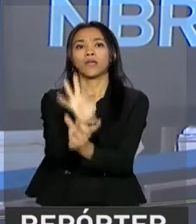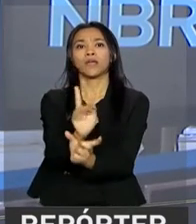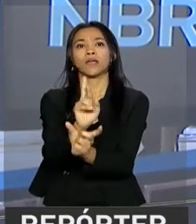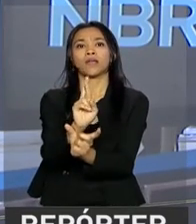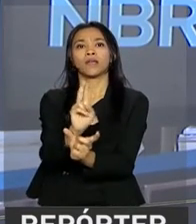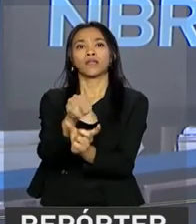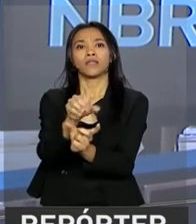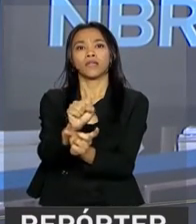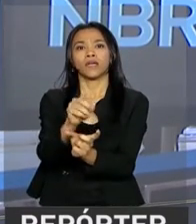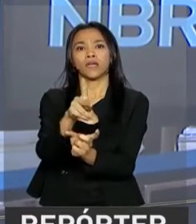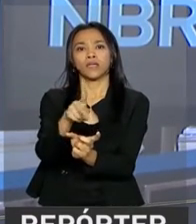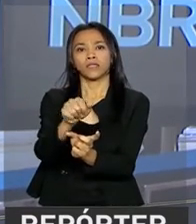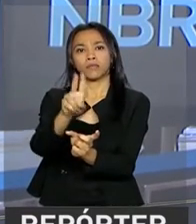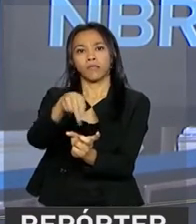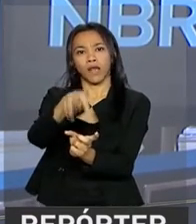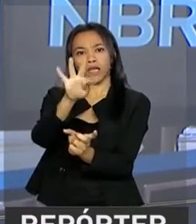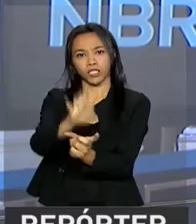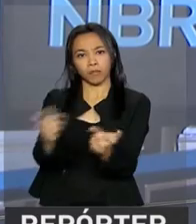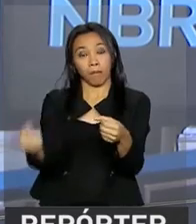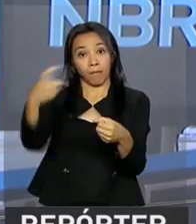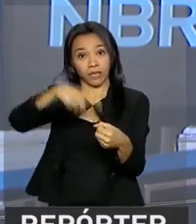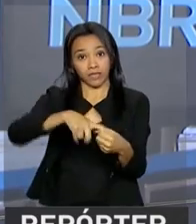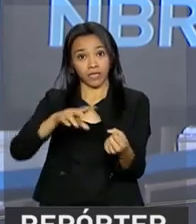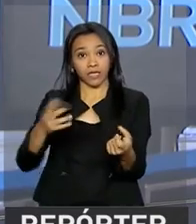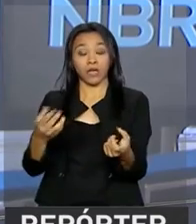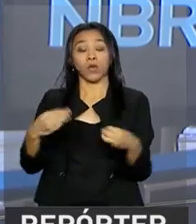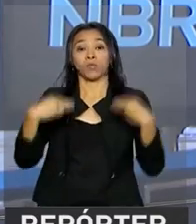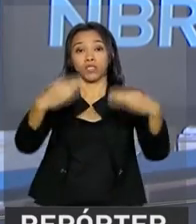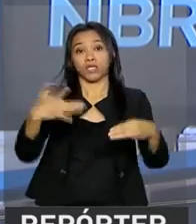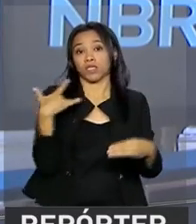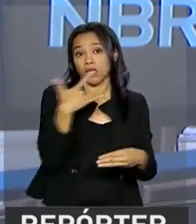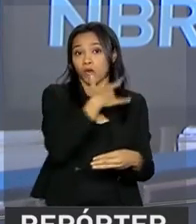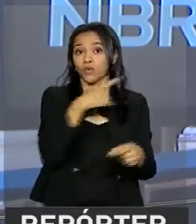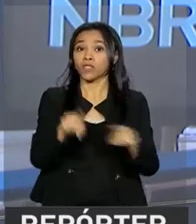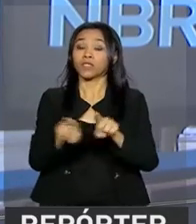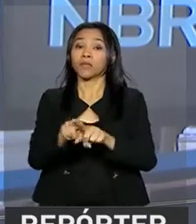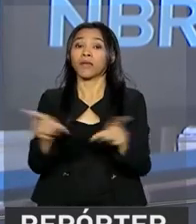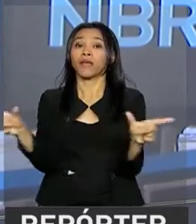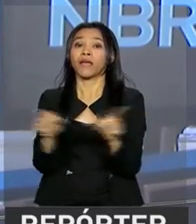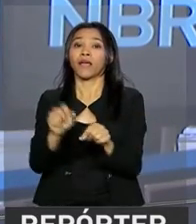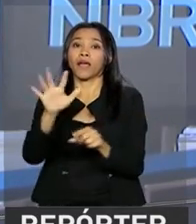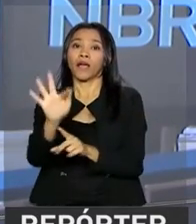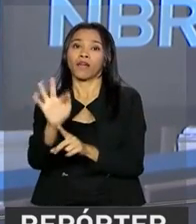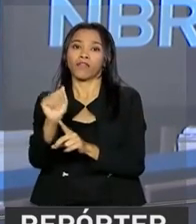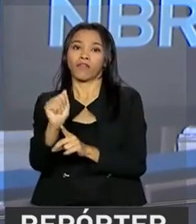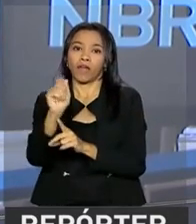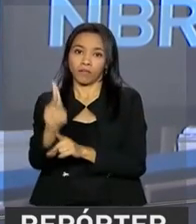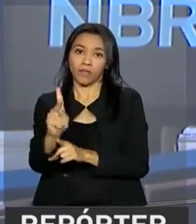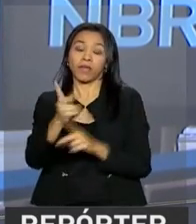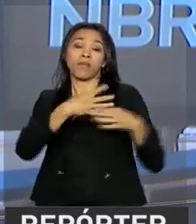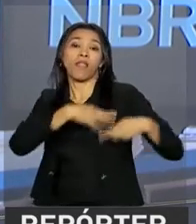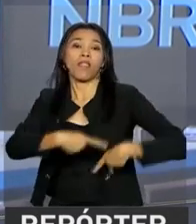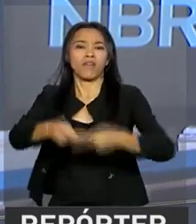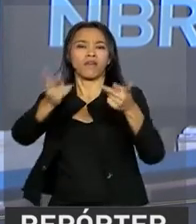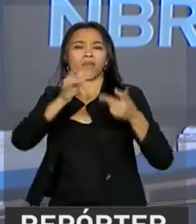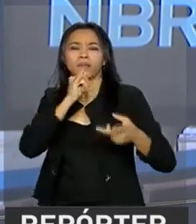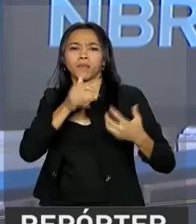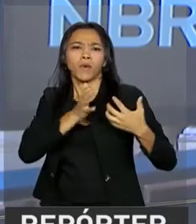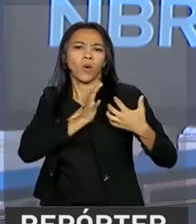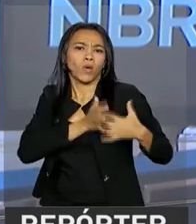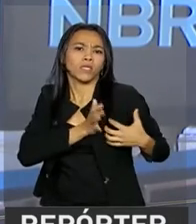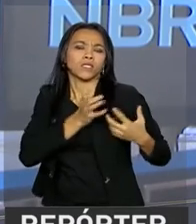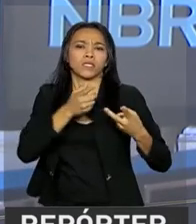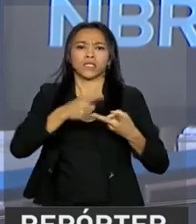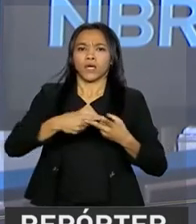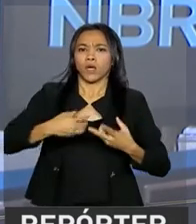da saúde e as forças armadas permitiu que mais órgãos fossem transportados pela força aérea brasileira